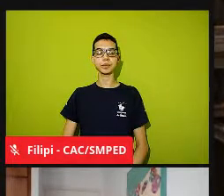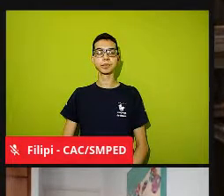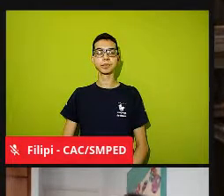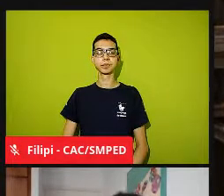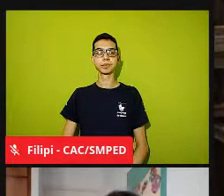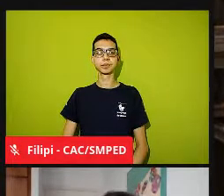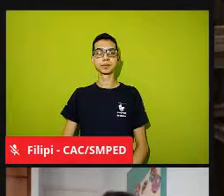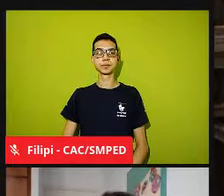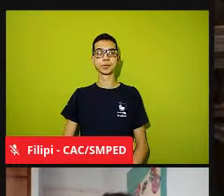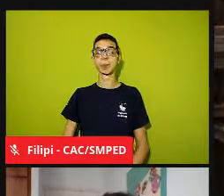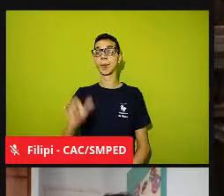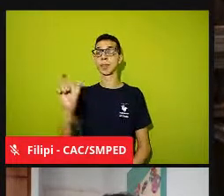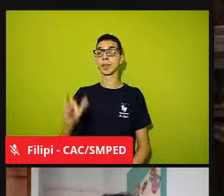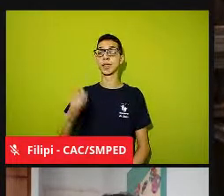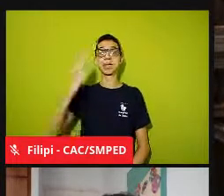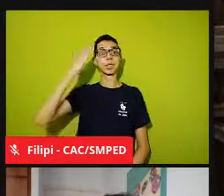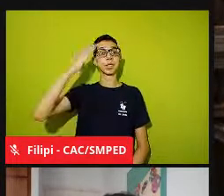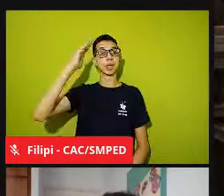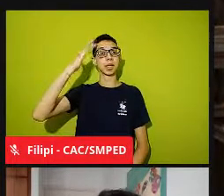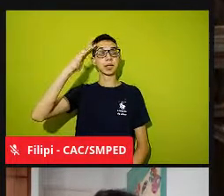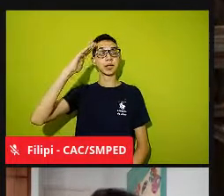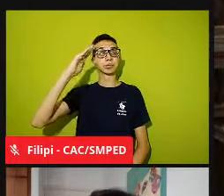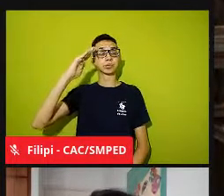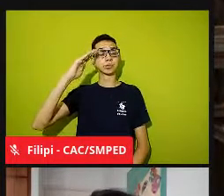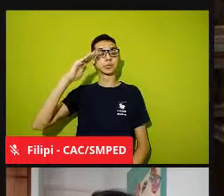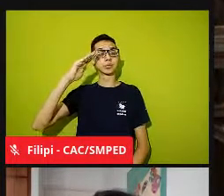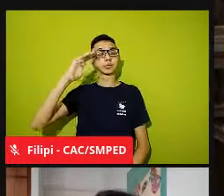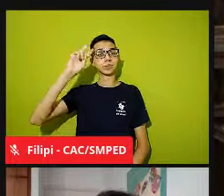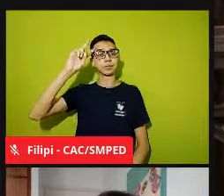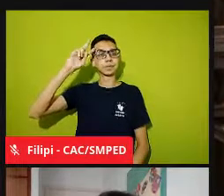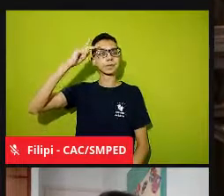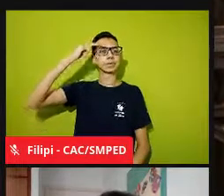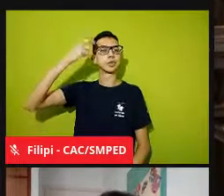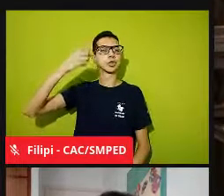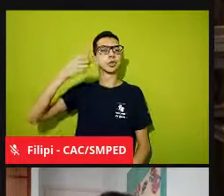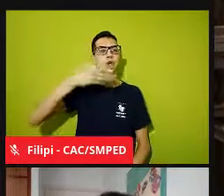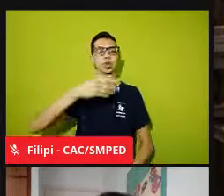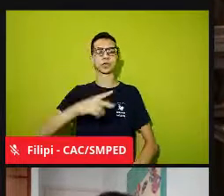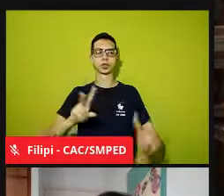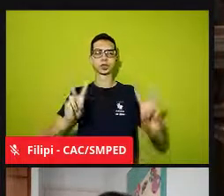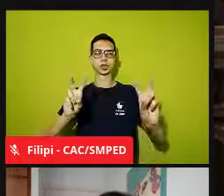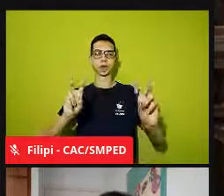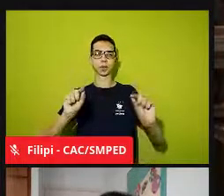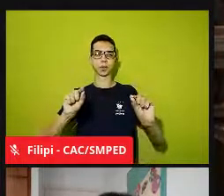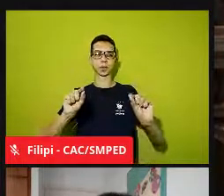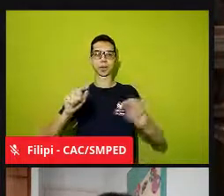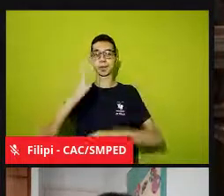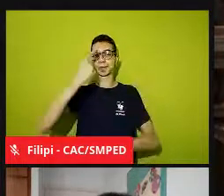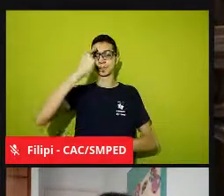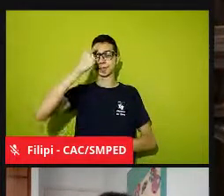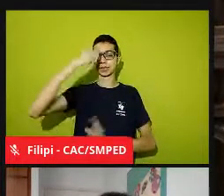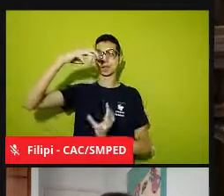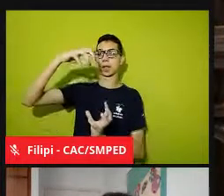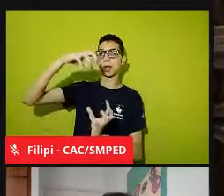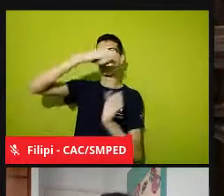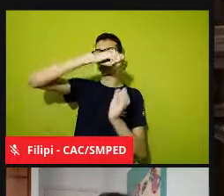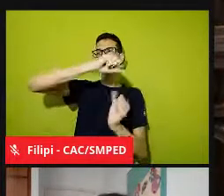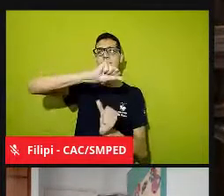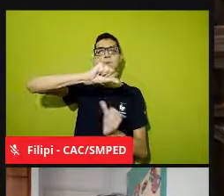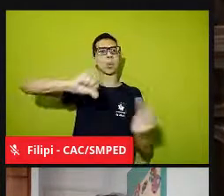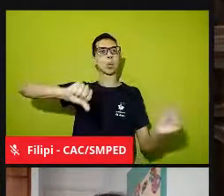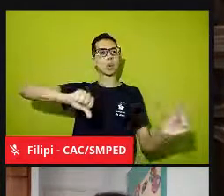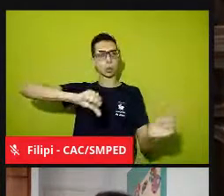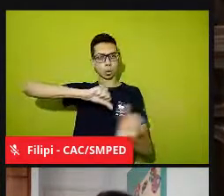um novo entendimento nessa perspectiva da decolonização, assim, né? Então, essa ideia da gente valorizar isso que está